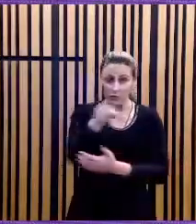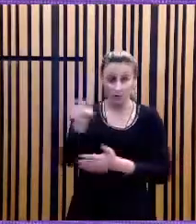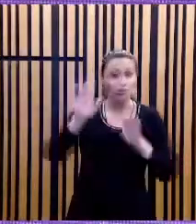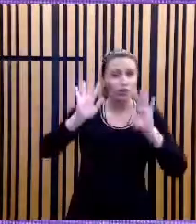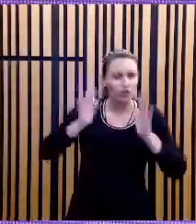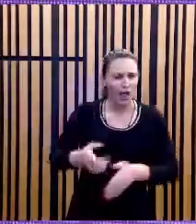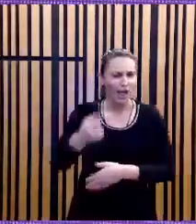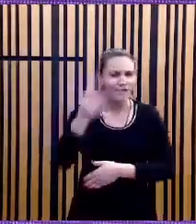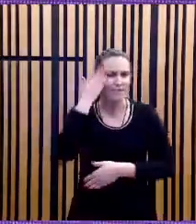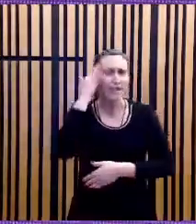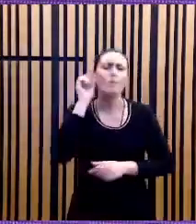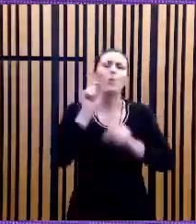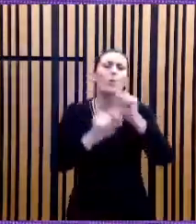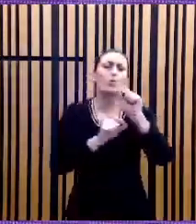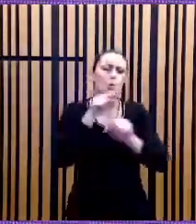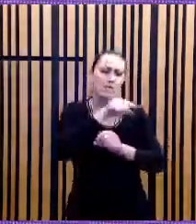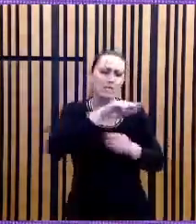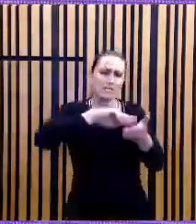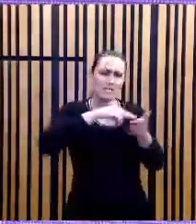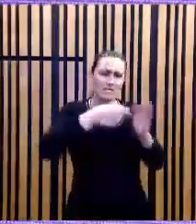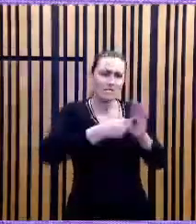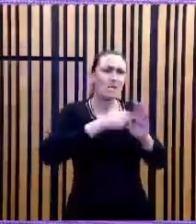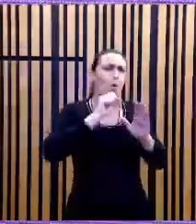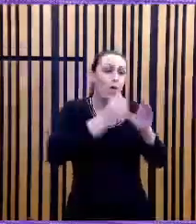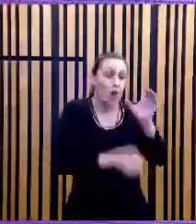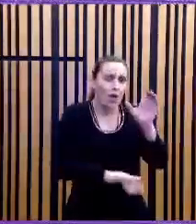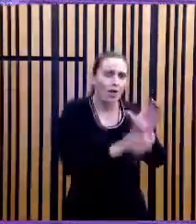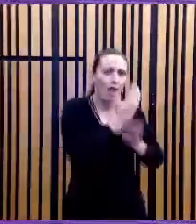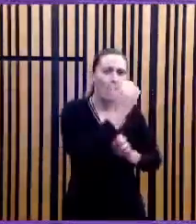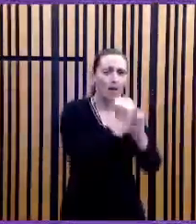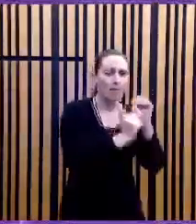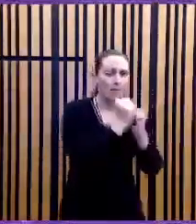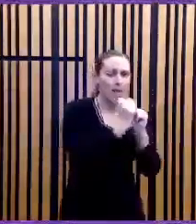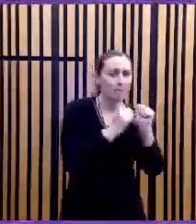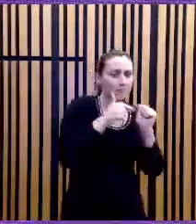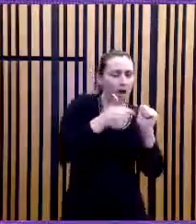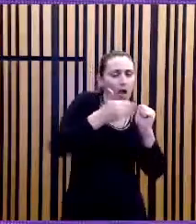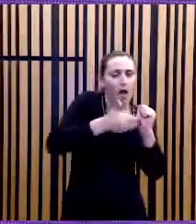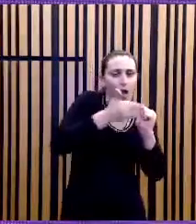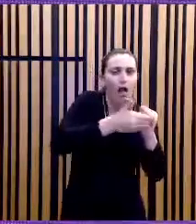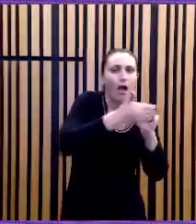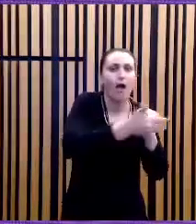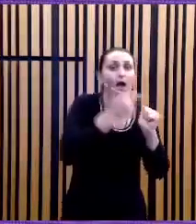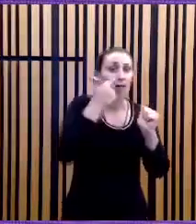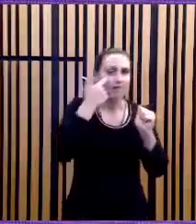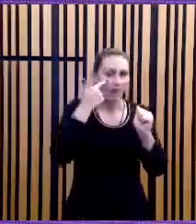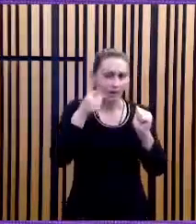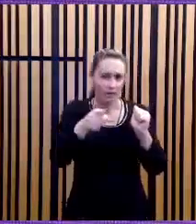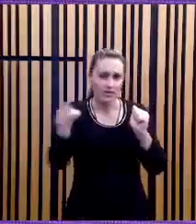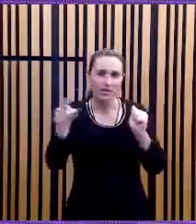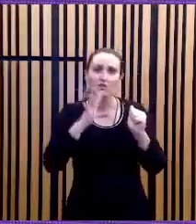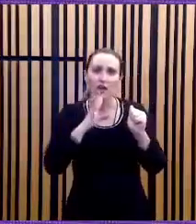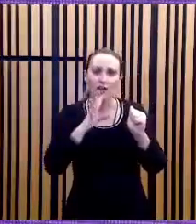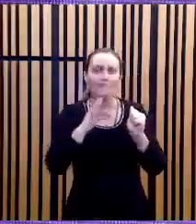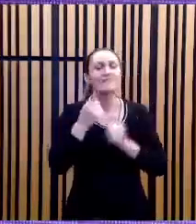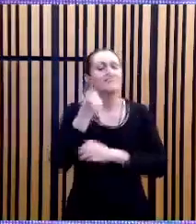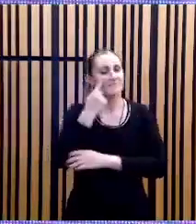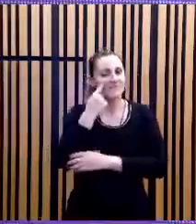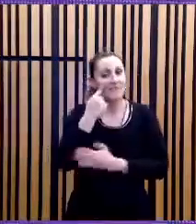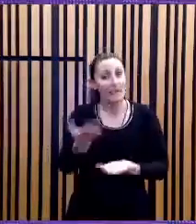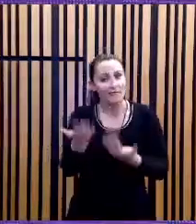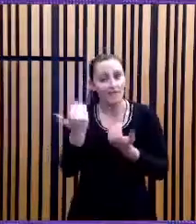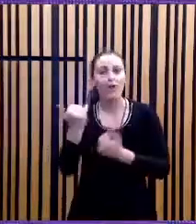falar de incubadora, né? E incubadora de empresas. Ficaram curiosos? Então, fiquem de olho